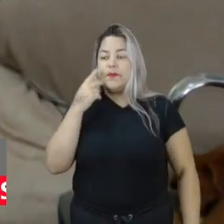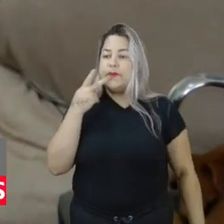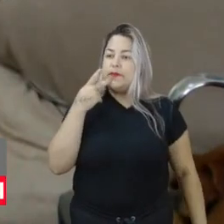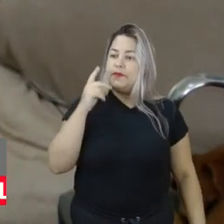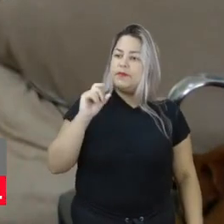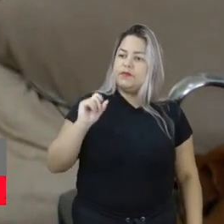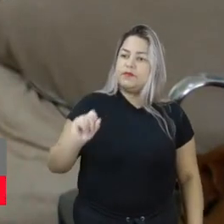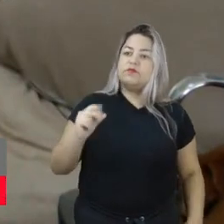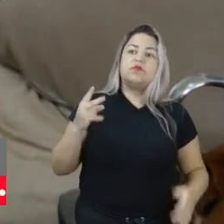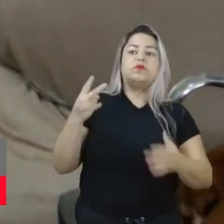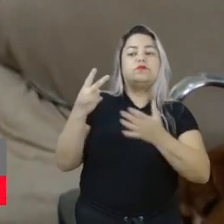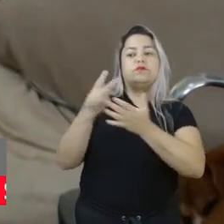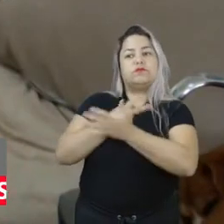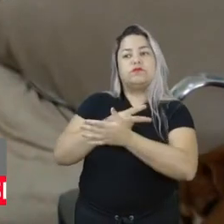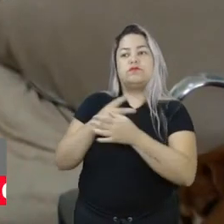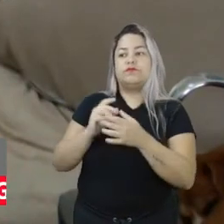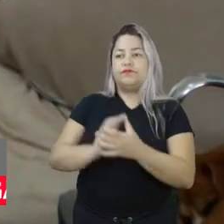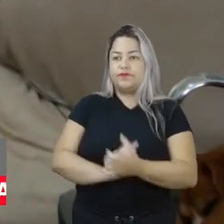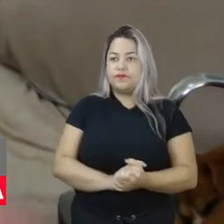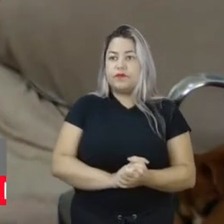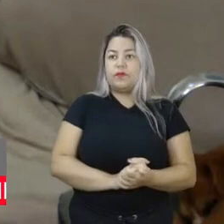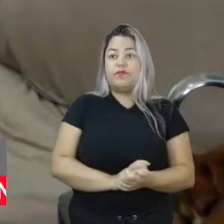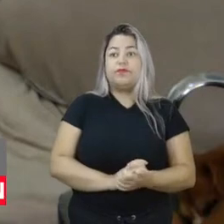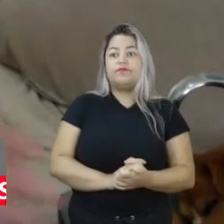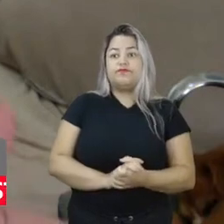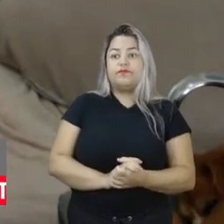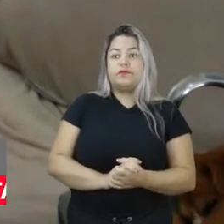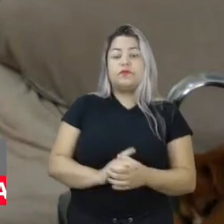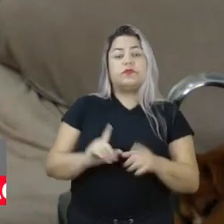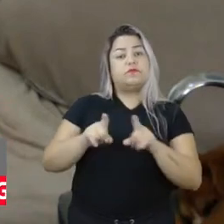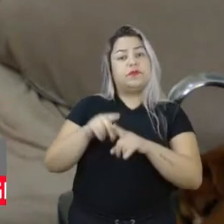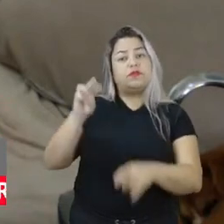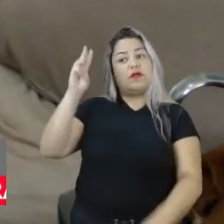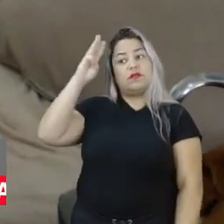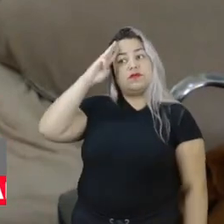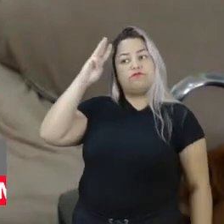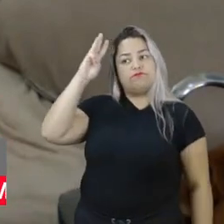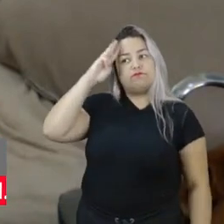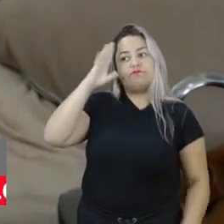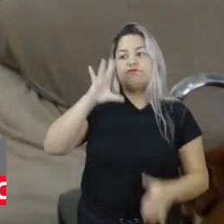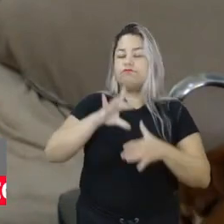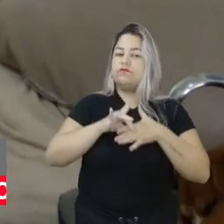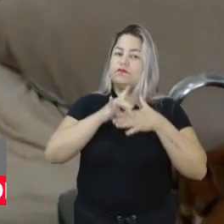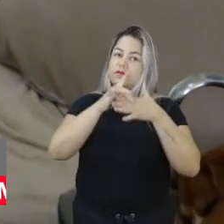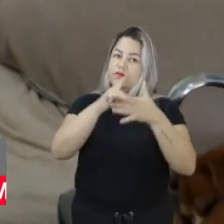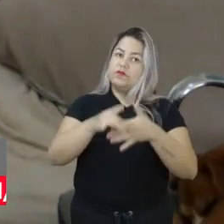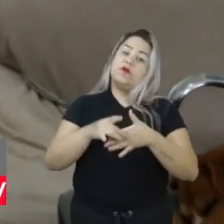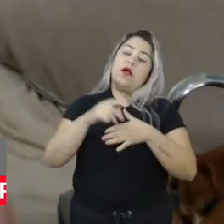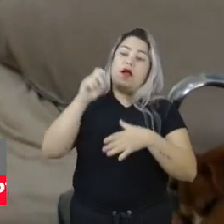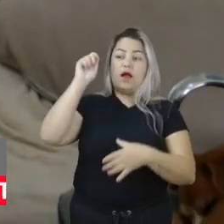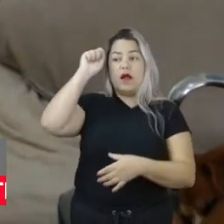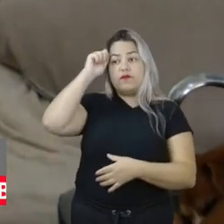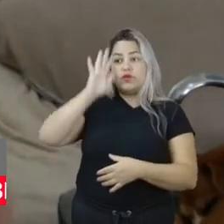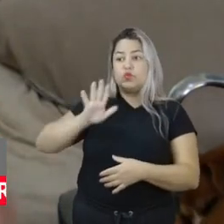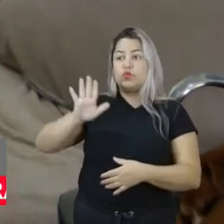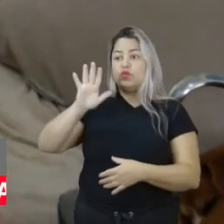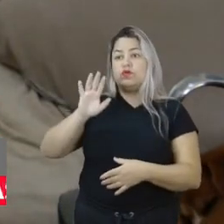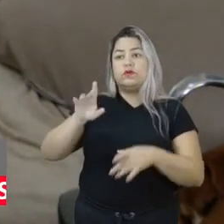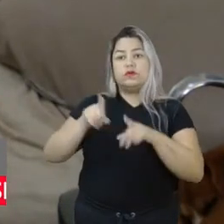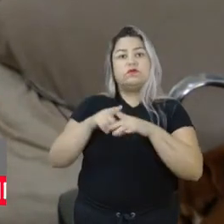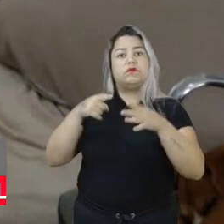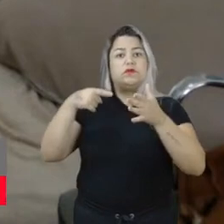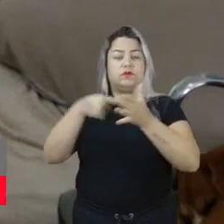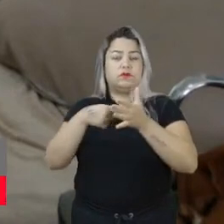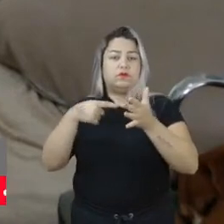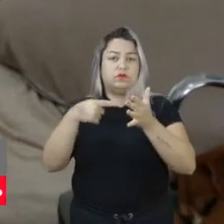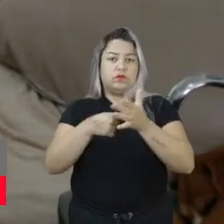as atrocidades que estão sendo cometidas ali. Aliás, não foi à toa que na terça-feira, líderes da África do Sul denunciaram novamente os crimes de guerra